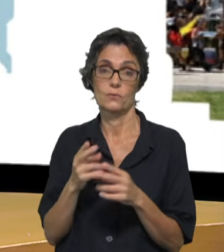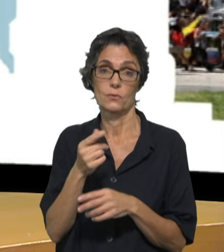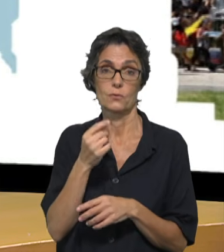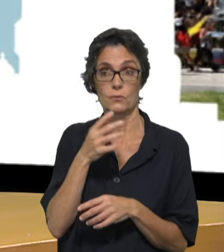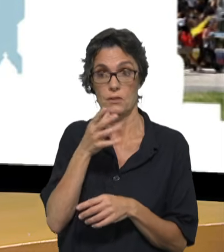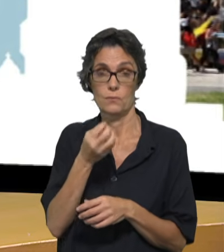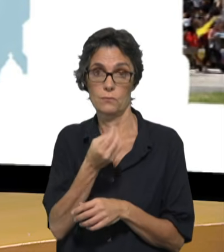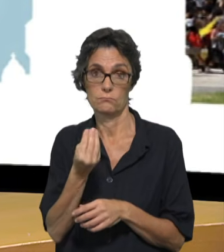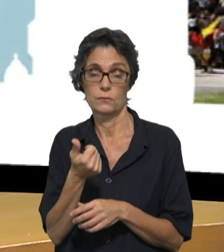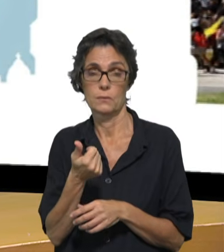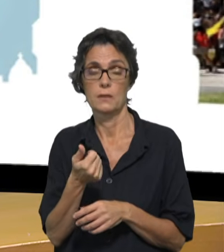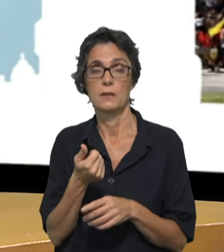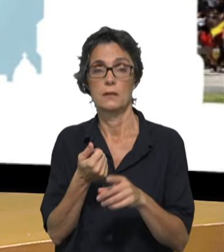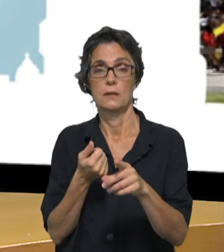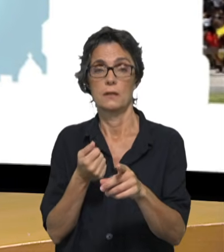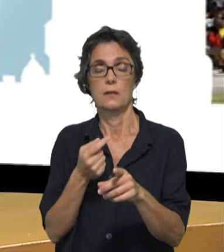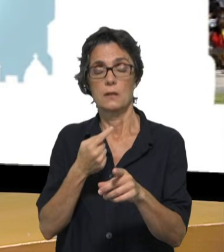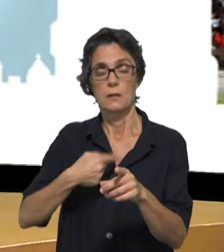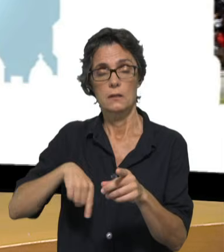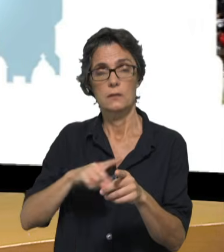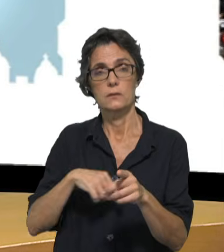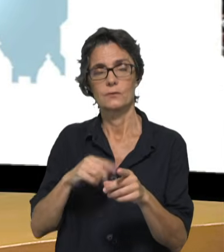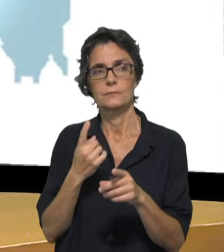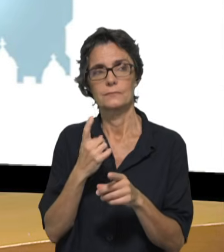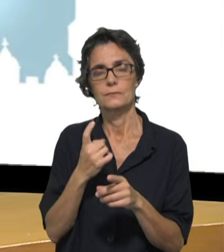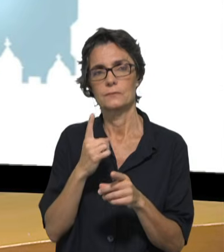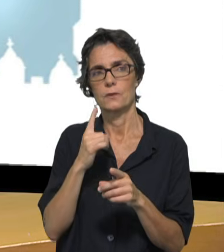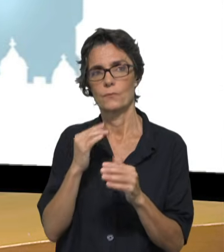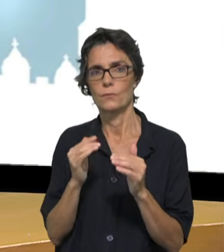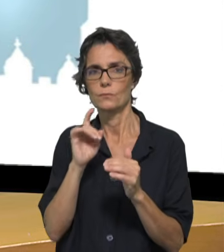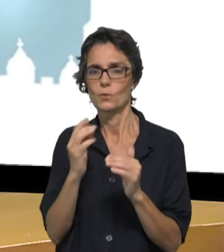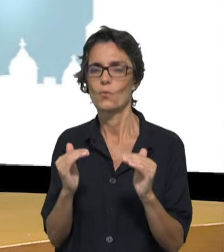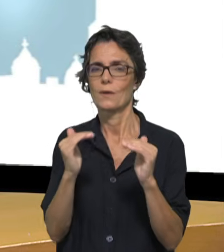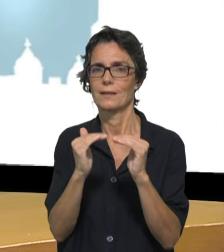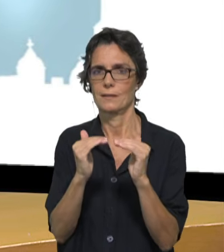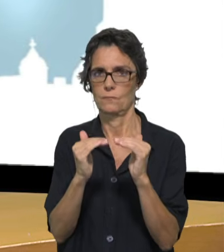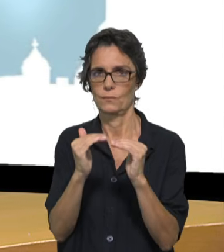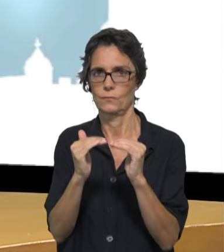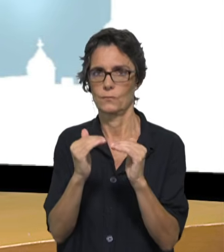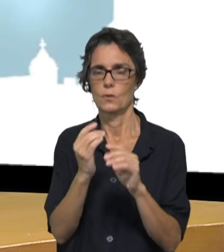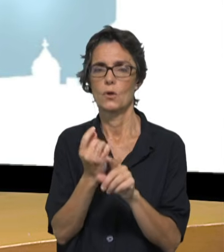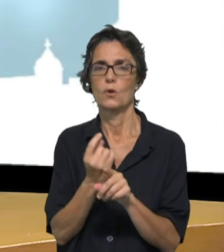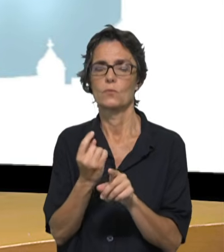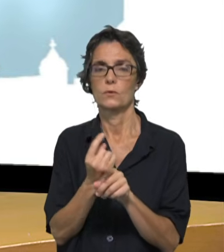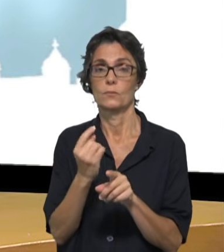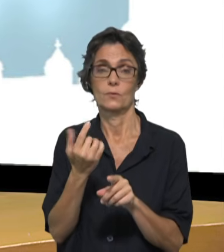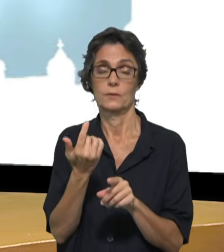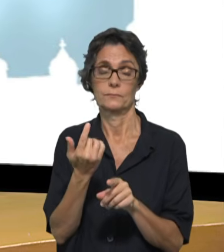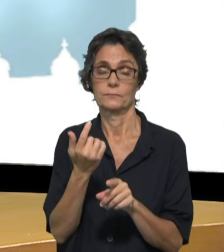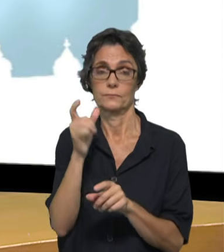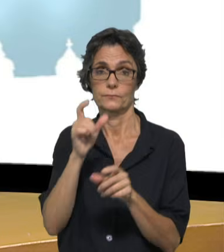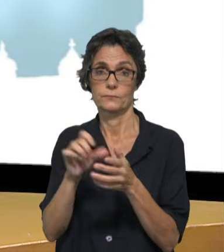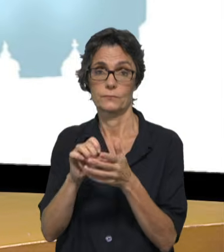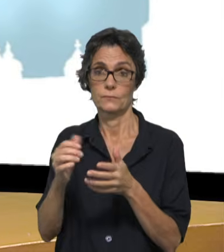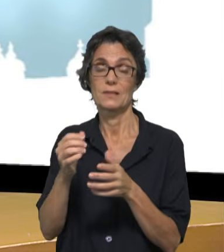muitas vezes é necessário fazer um equilíbrio. Não só porque não existe matéria-prima no sentido de mão de obra,